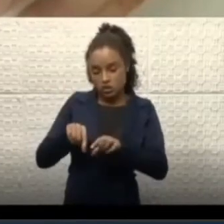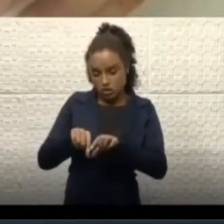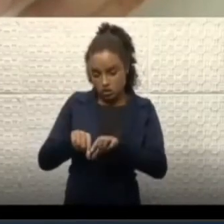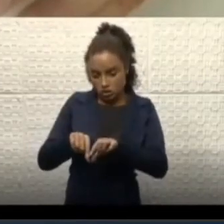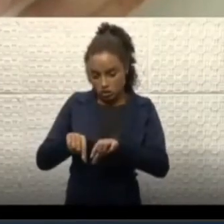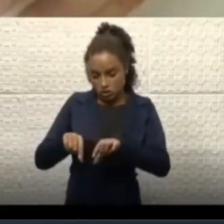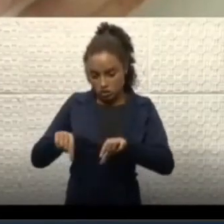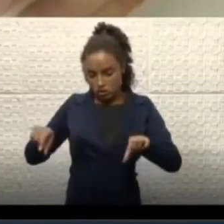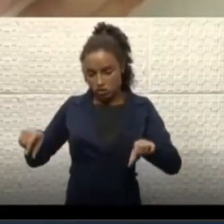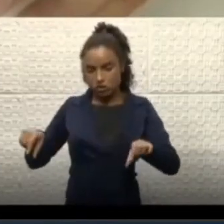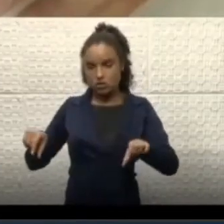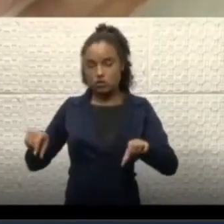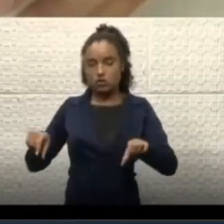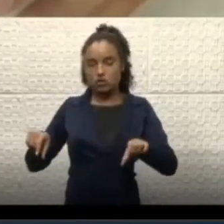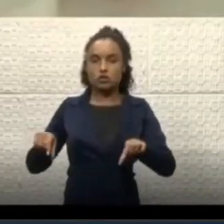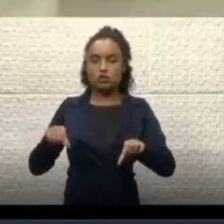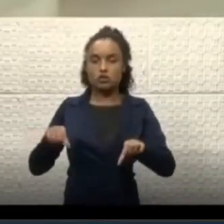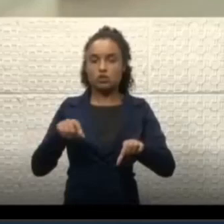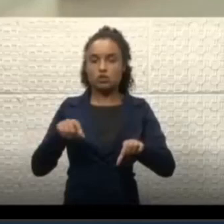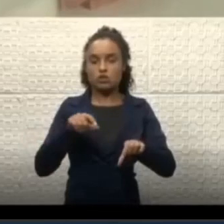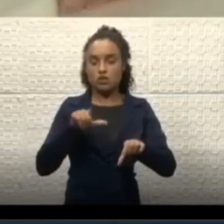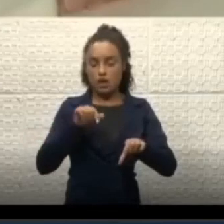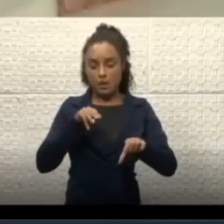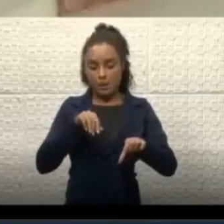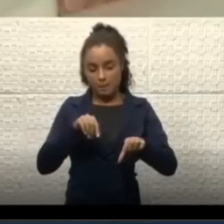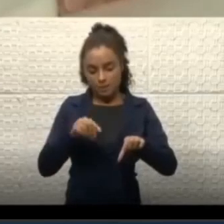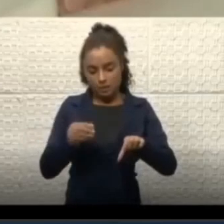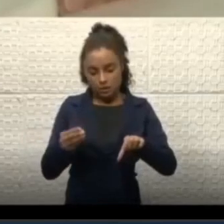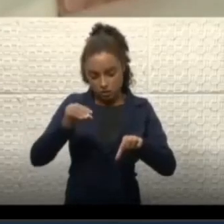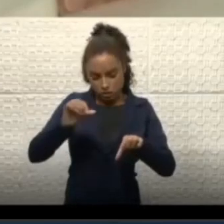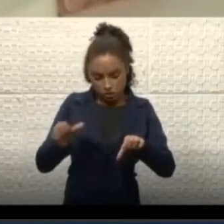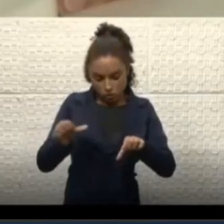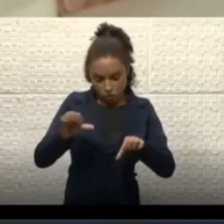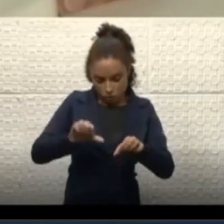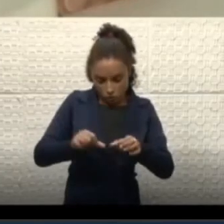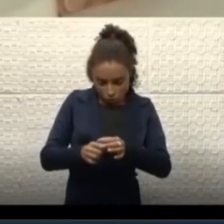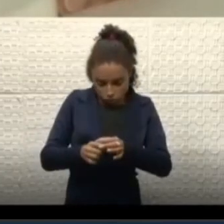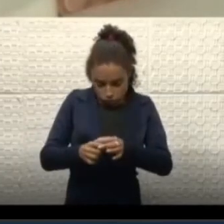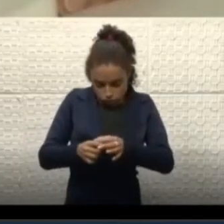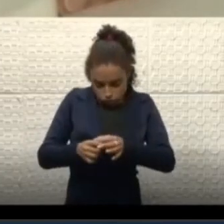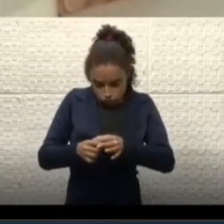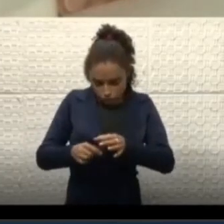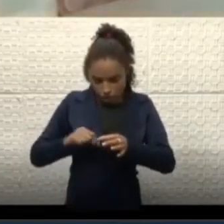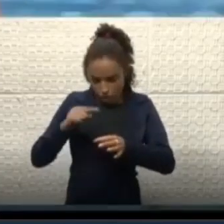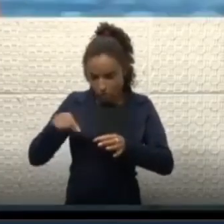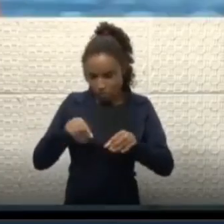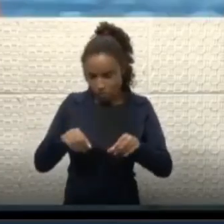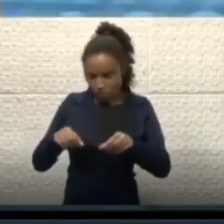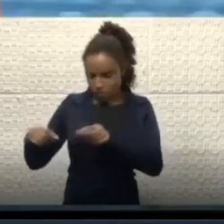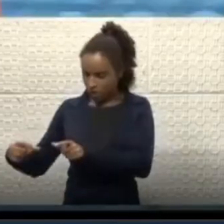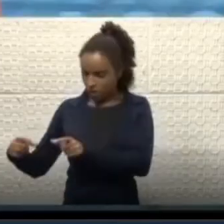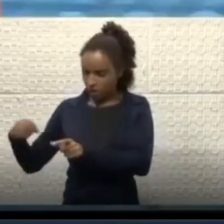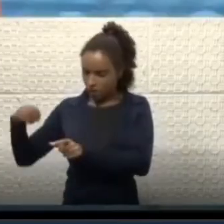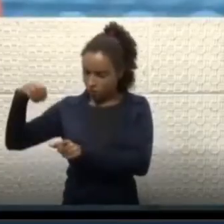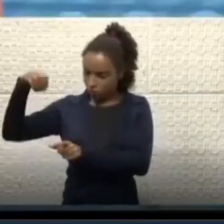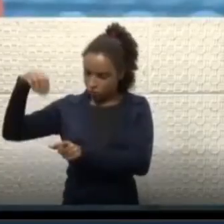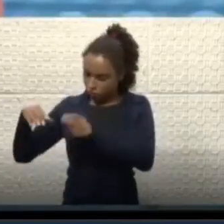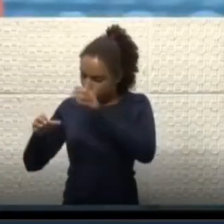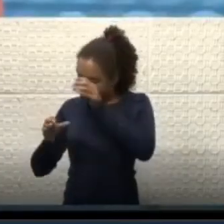material em uma lâmina e fazer a observação depois no microscópio.